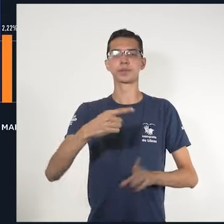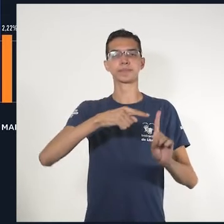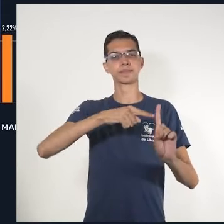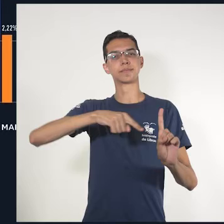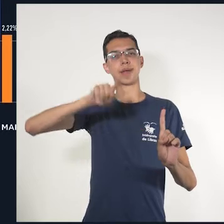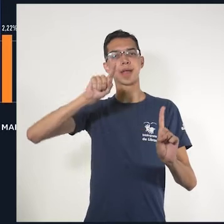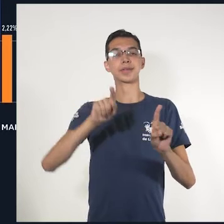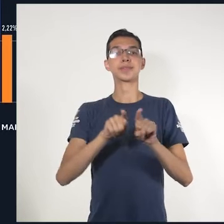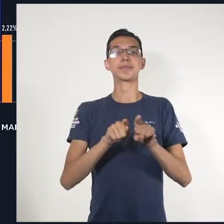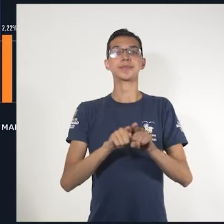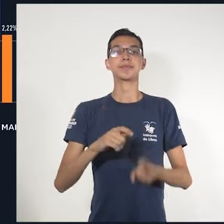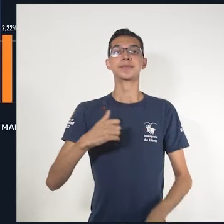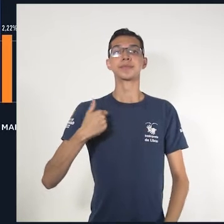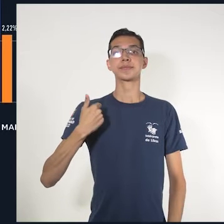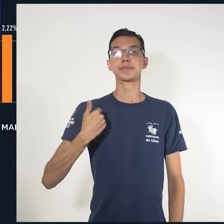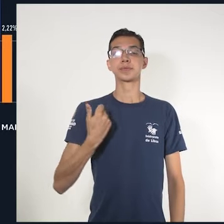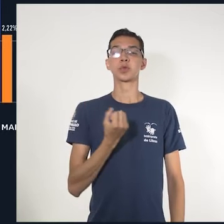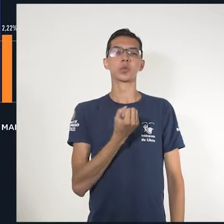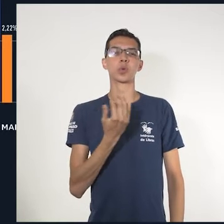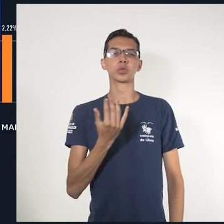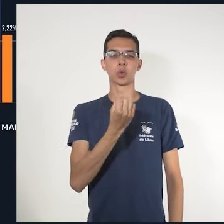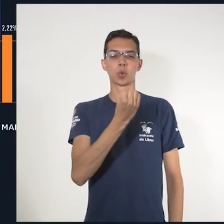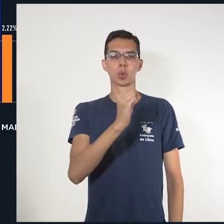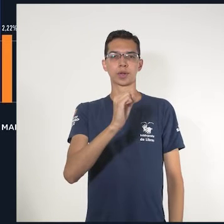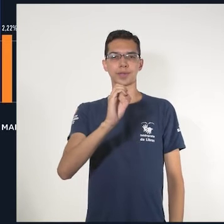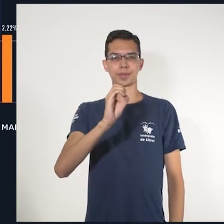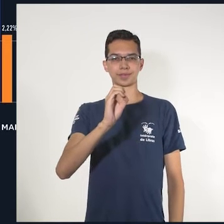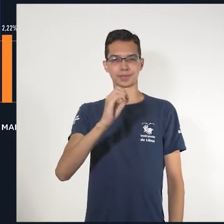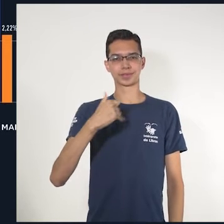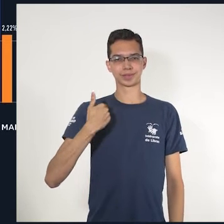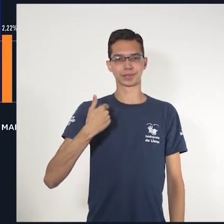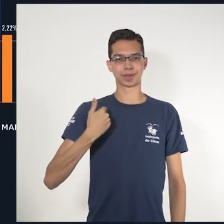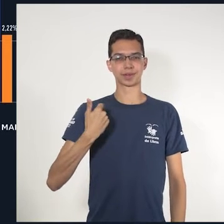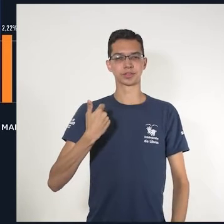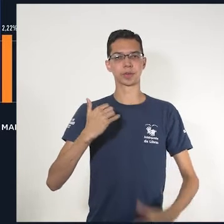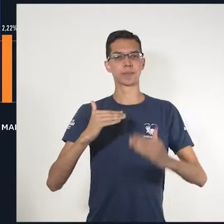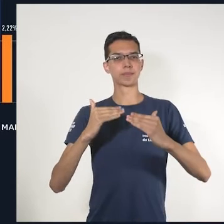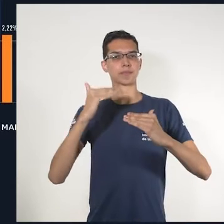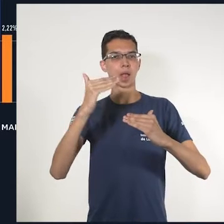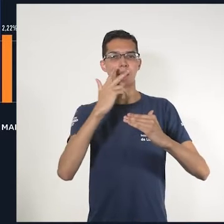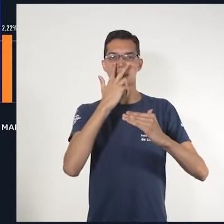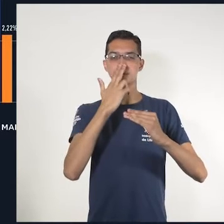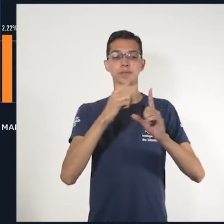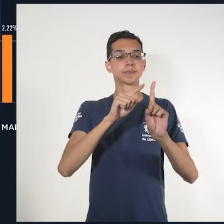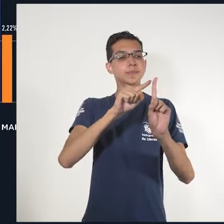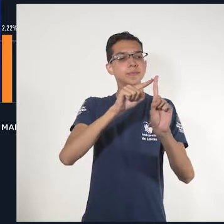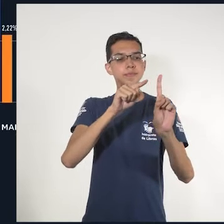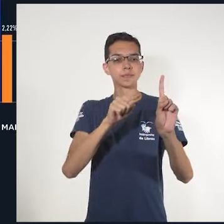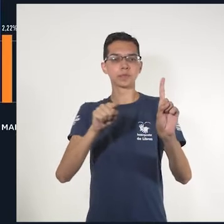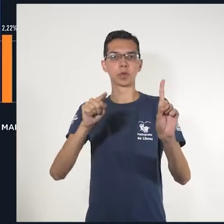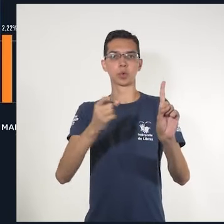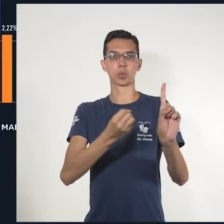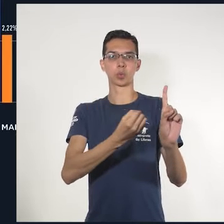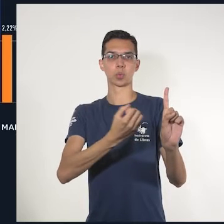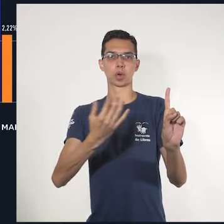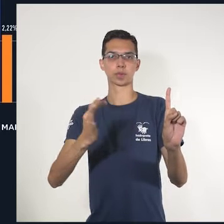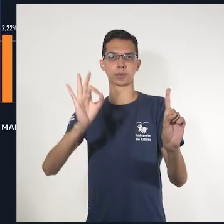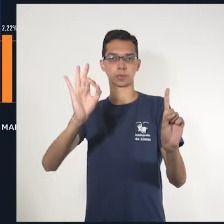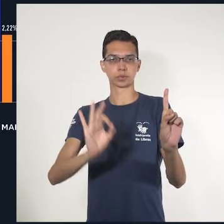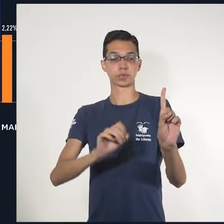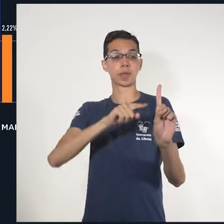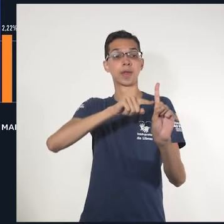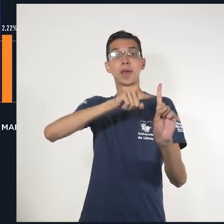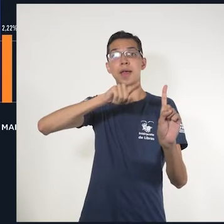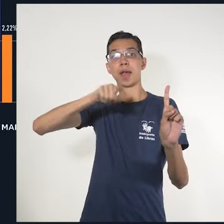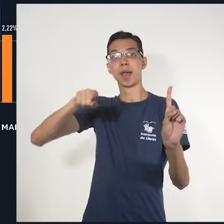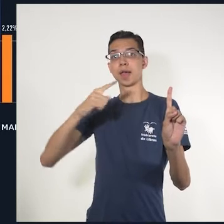queda nas faixas de 80 anos e mais. Esse é todo o gráfico